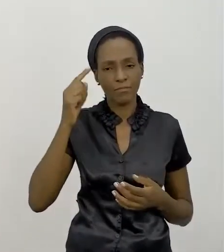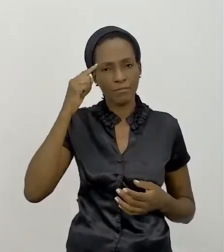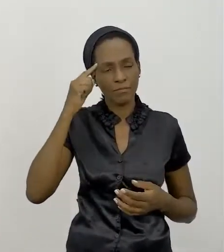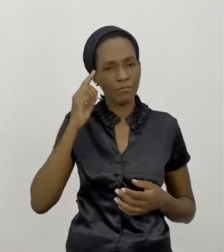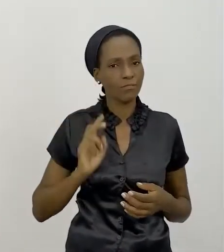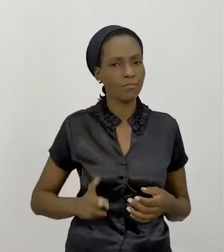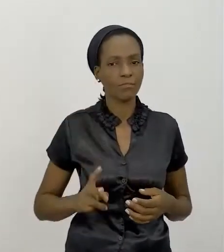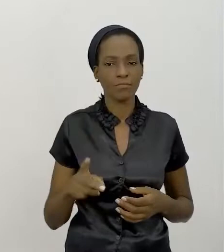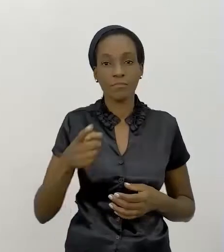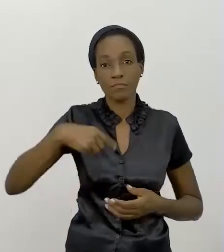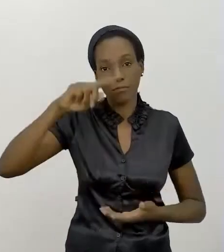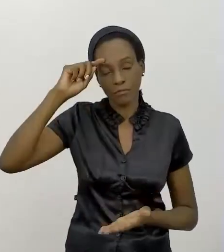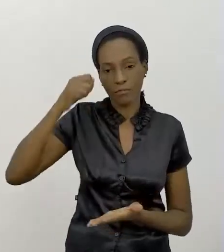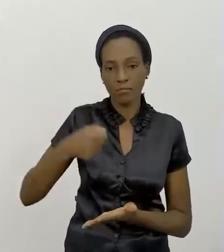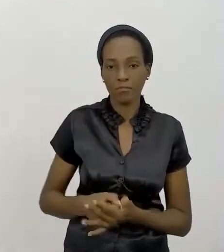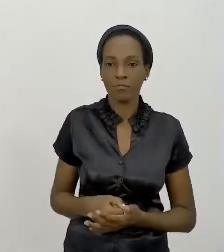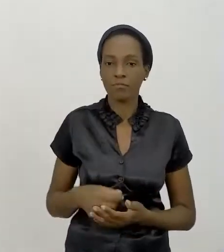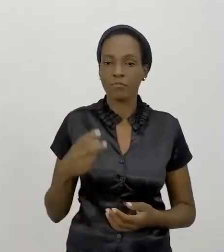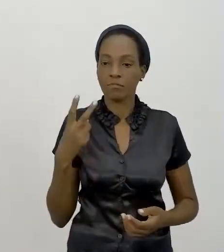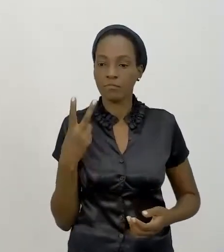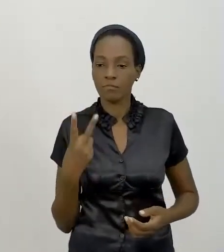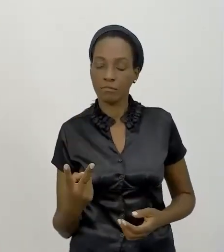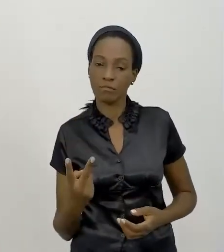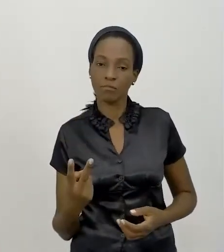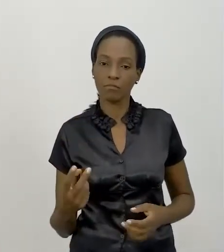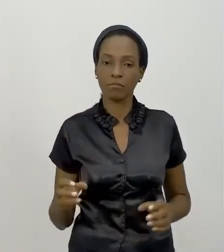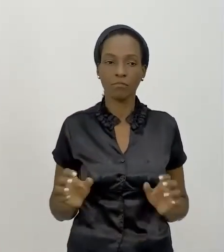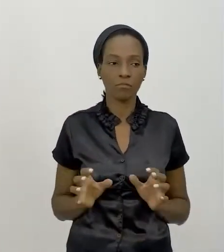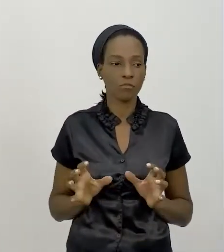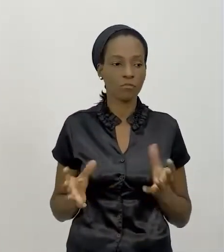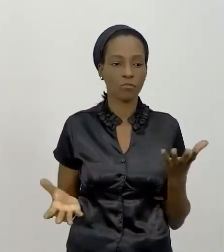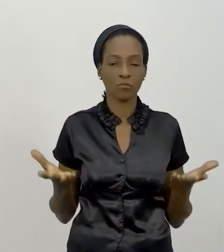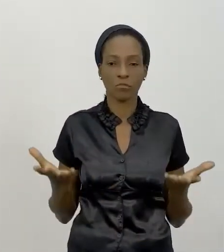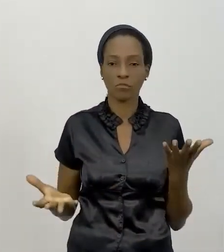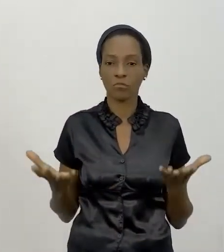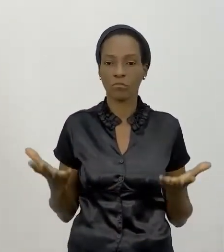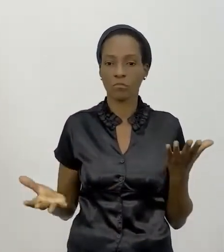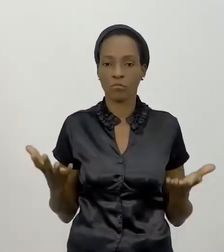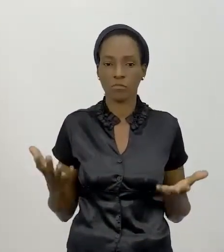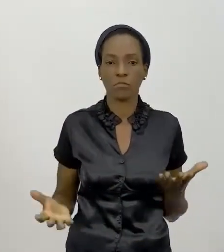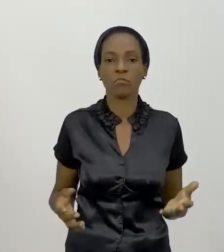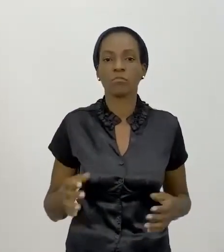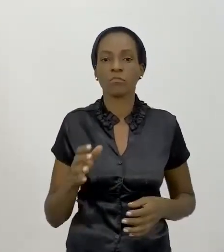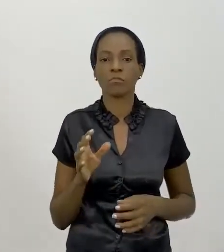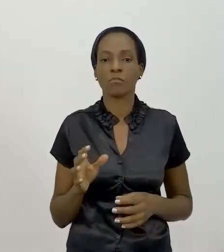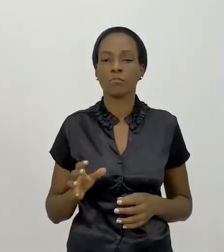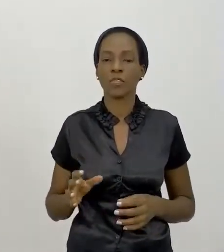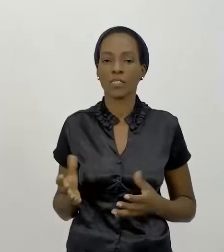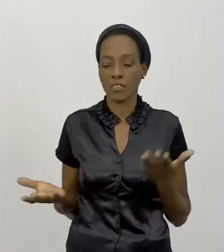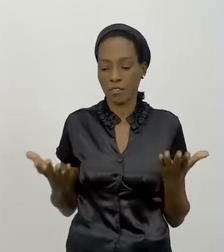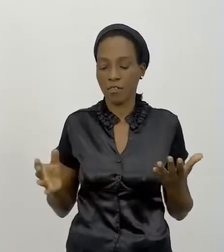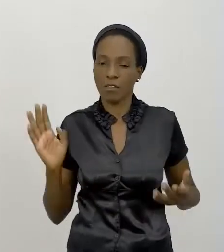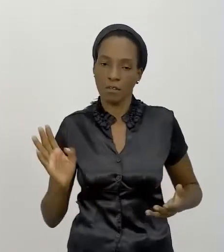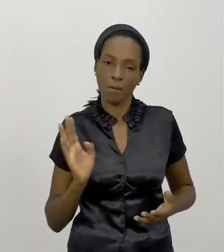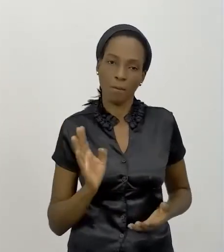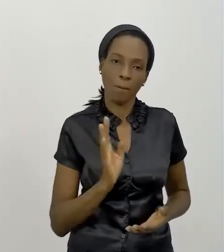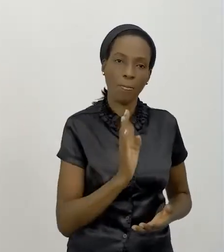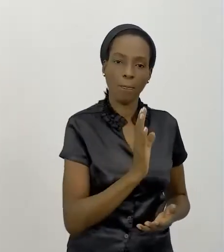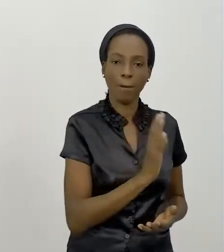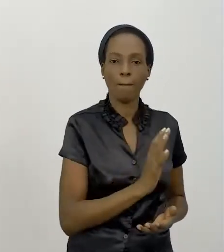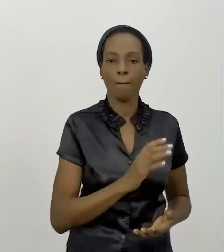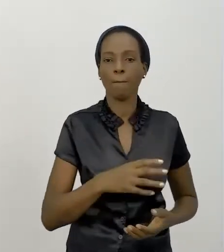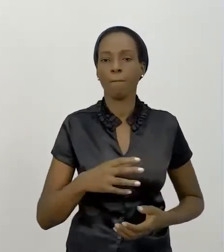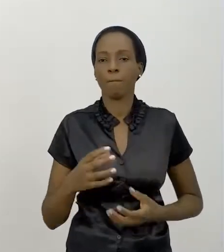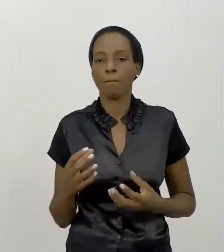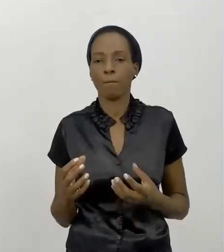gente estabelece duas grandezas, a gente testa por uma tabela se essas duas grandezas seguem um